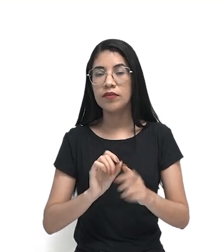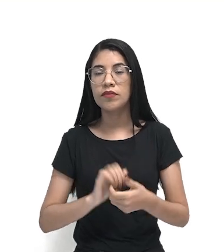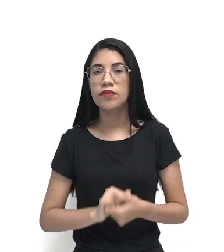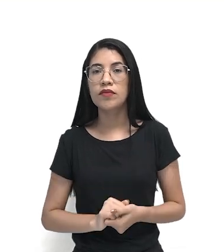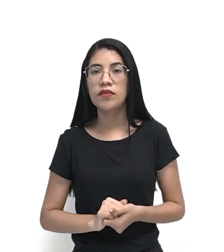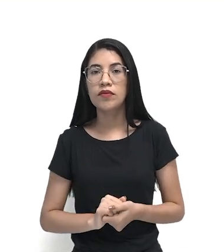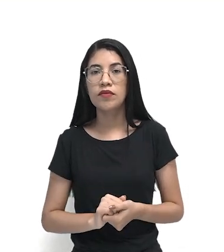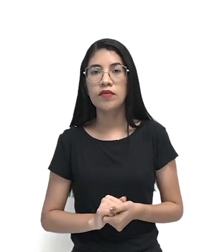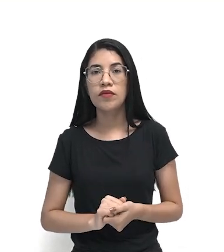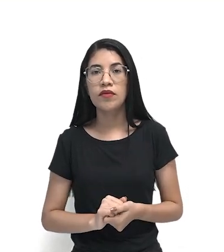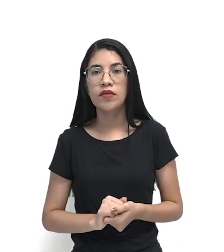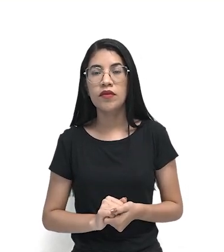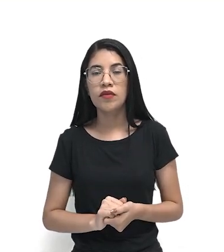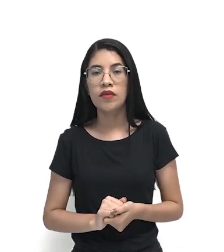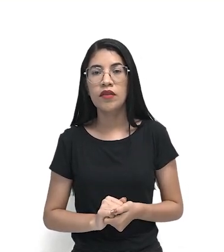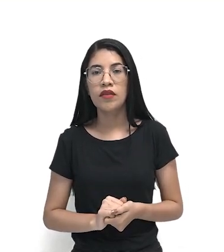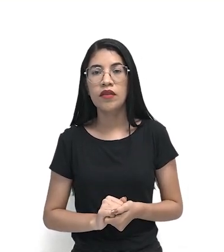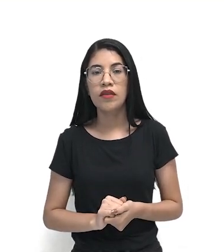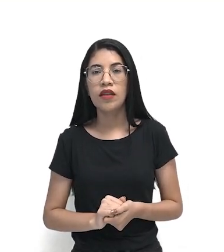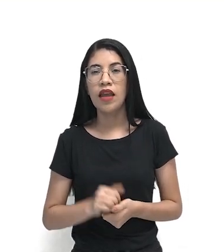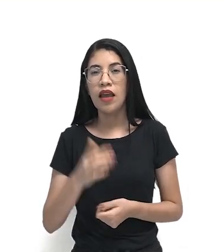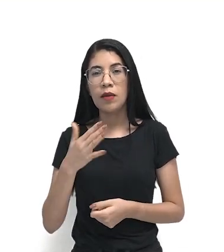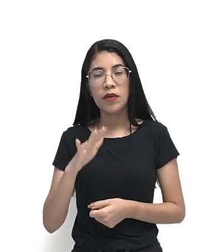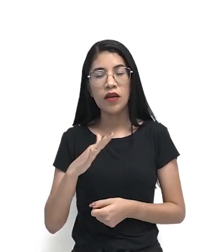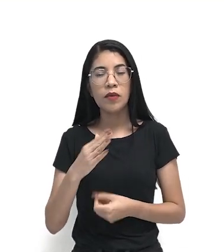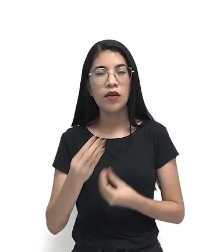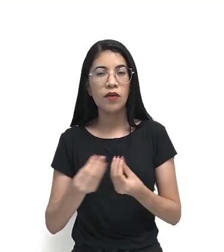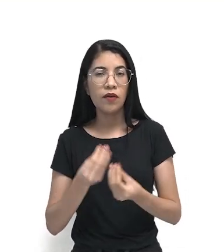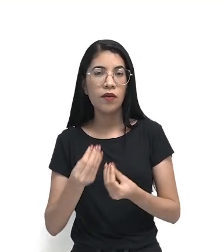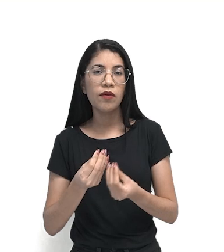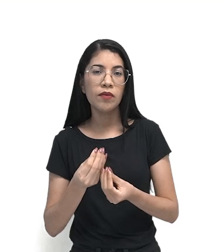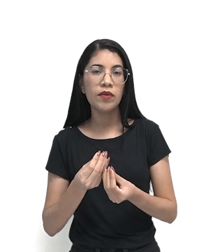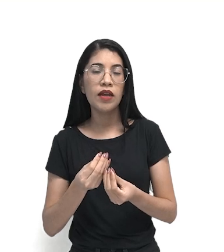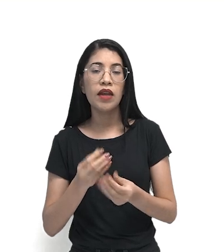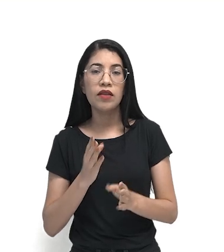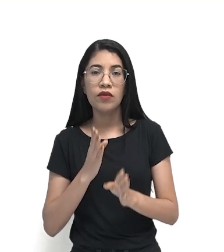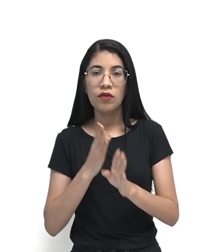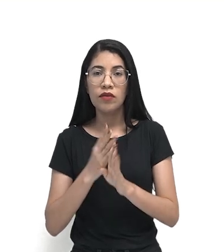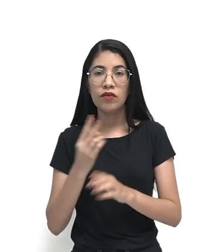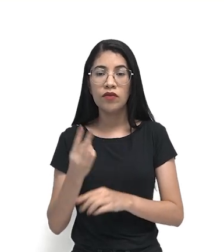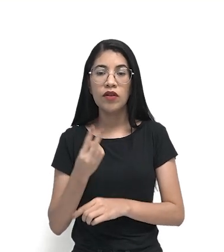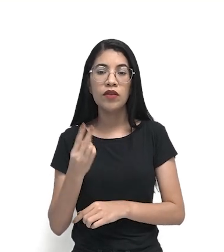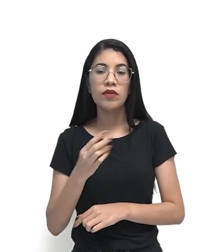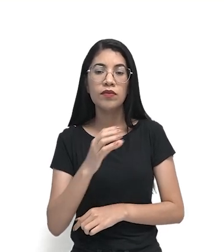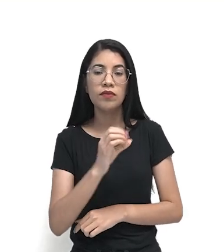um arredondamento, certo? Qual é o número decimal que nós temos aqui?